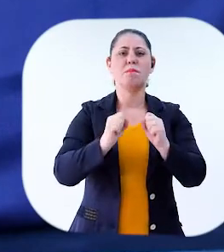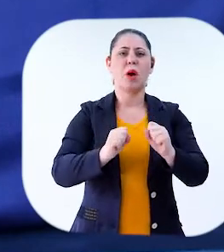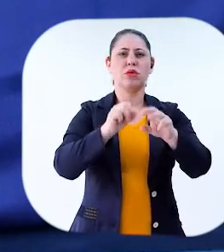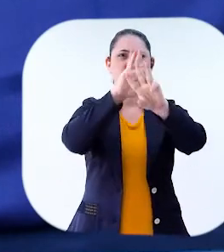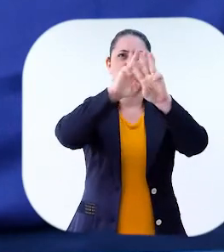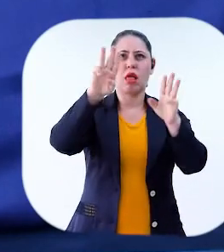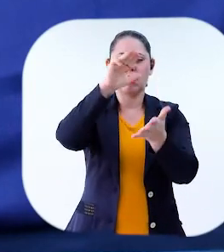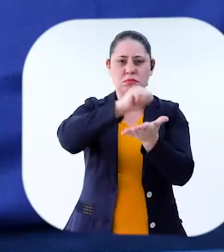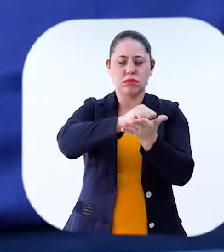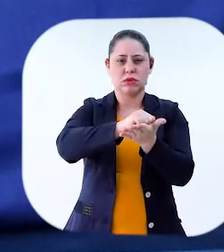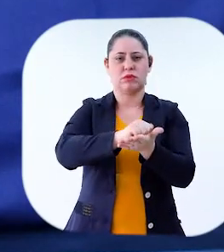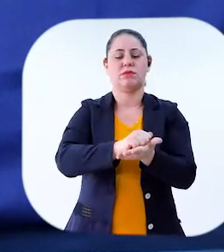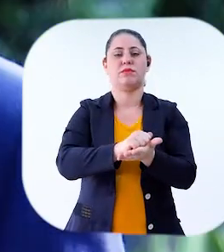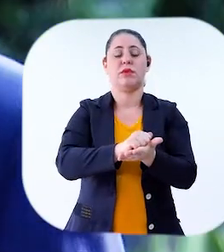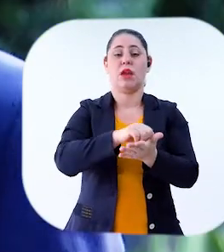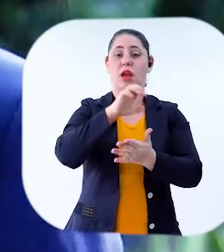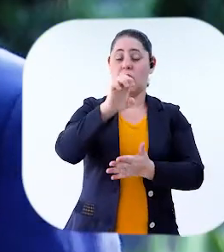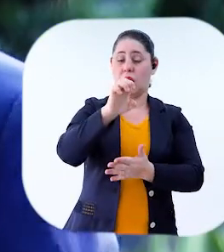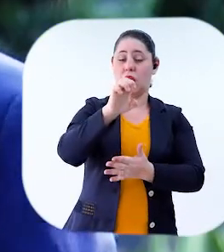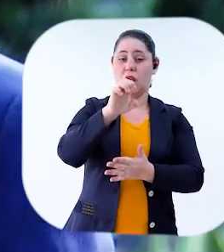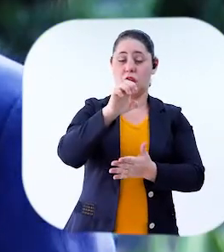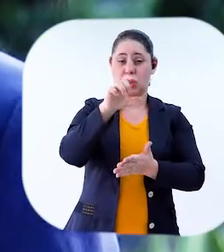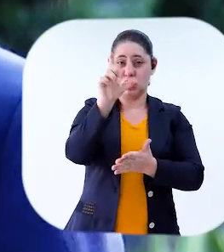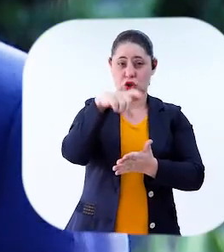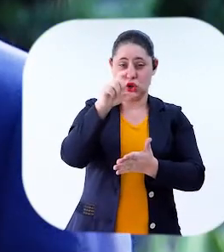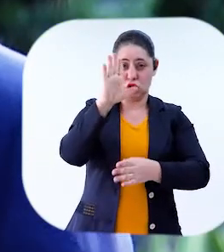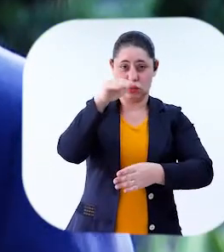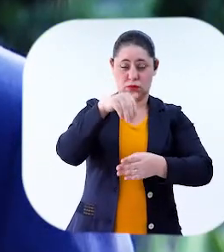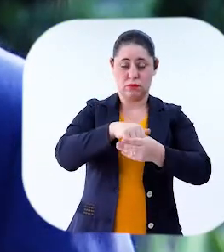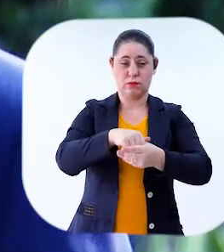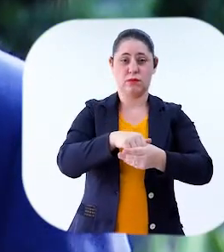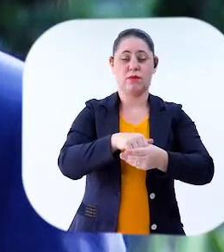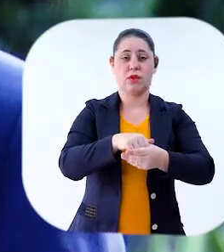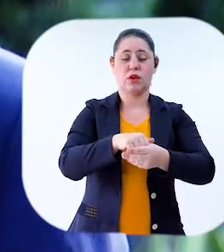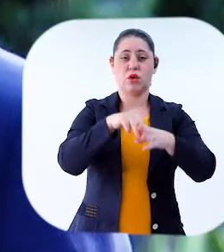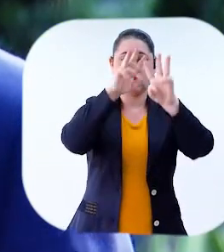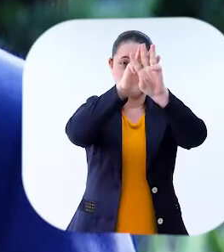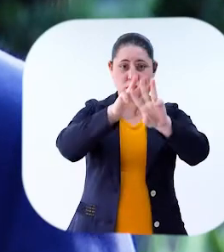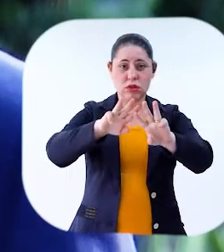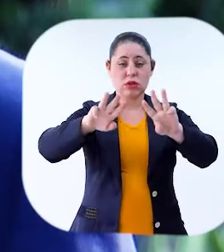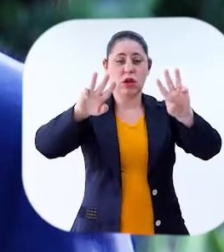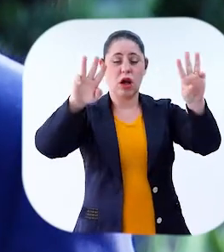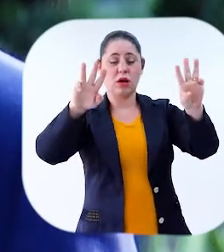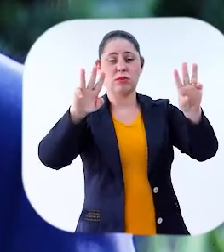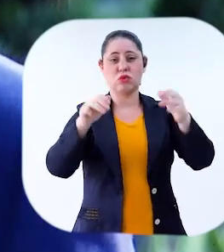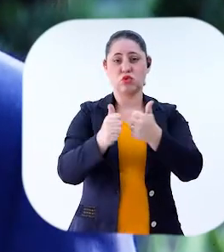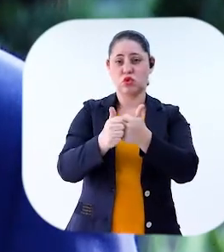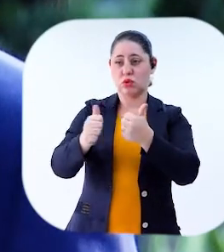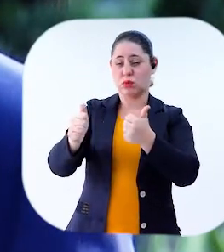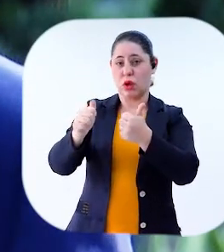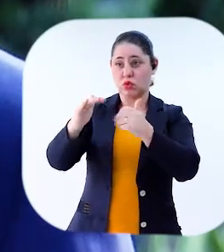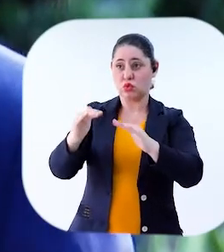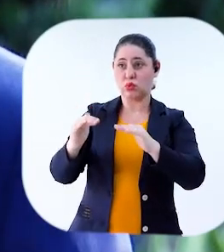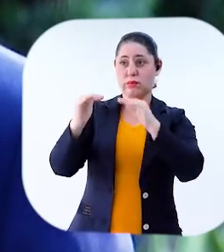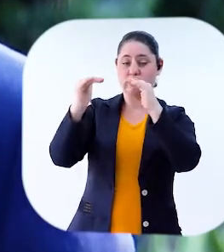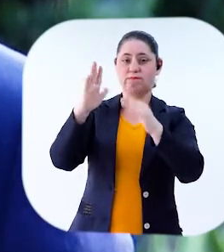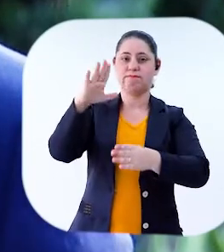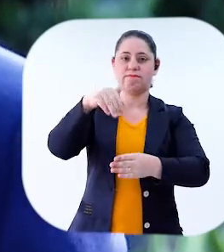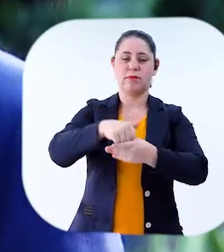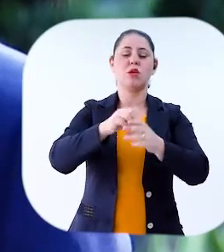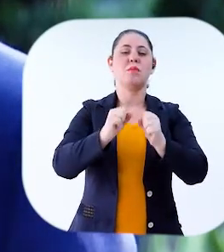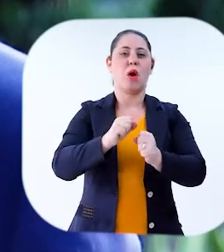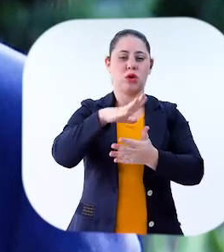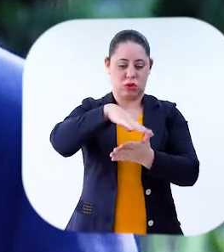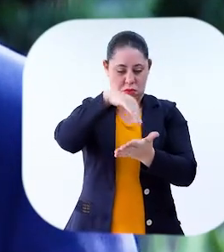o eleitor pode baixar esse aplicativo. O e-título ele vai poder ele é disponibilizado no site do Tribunal Superior Eleitoral. Então o eleitor